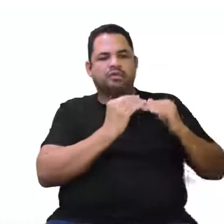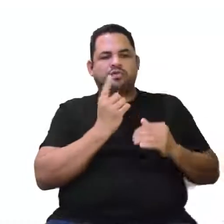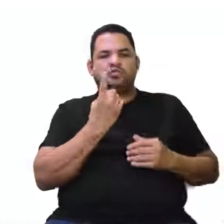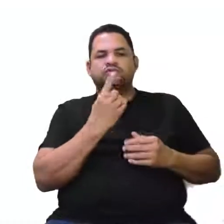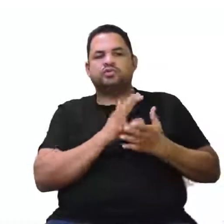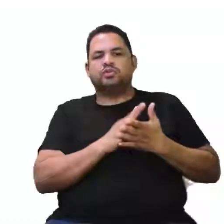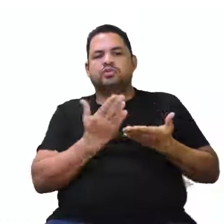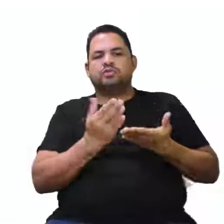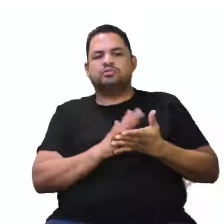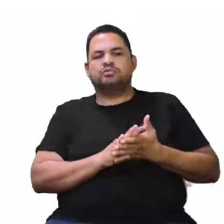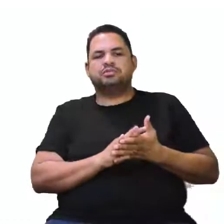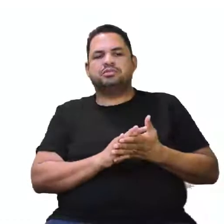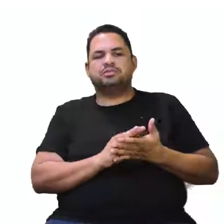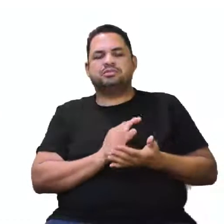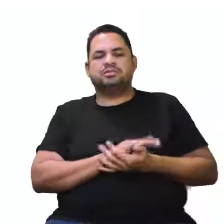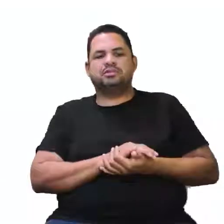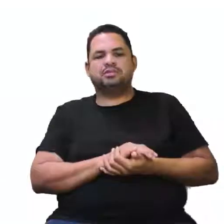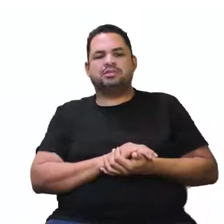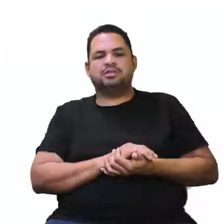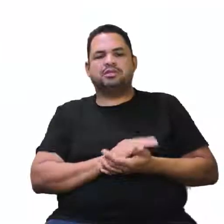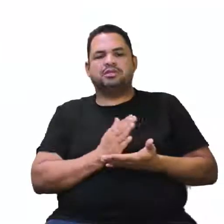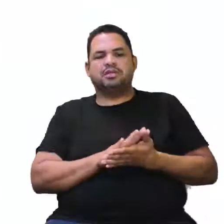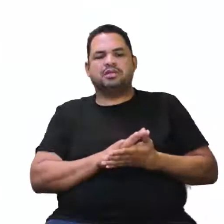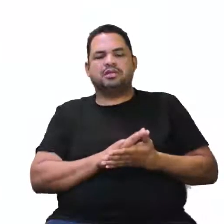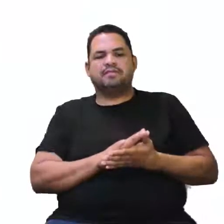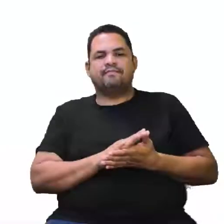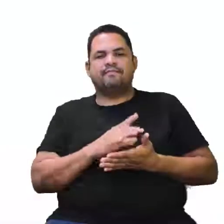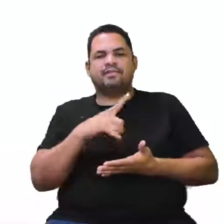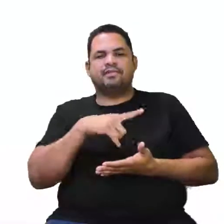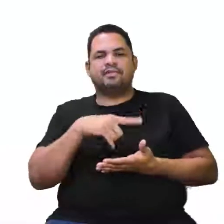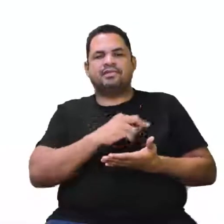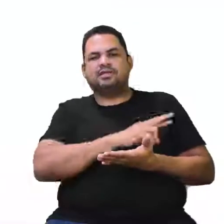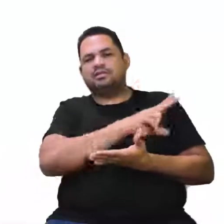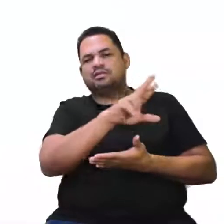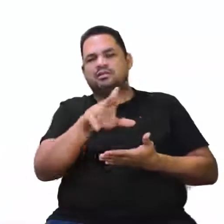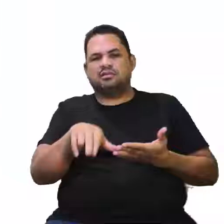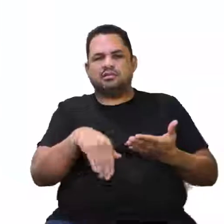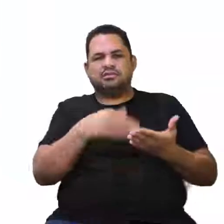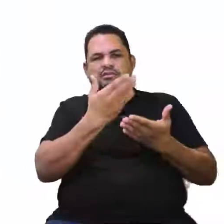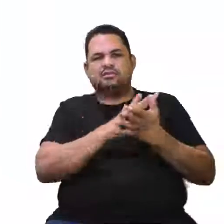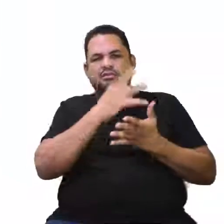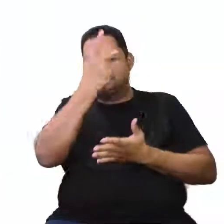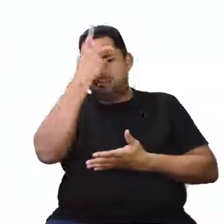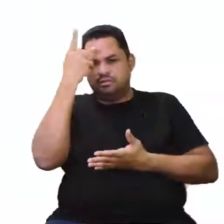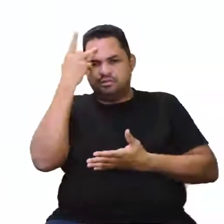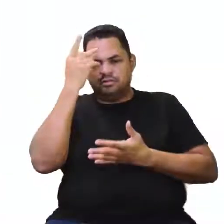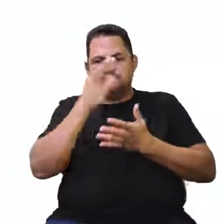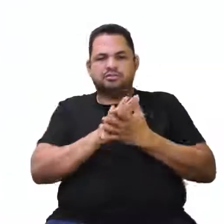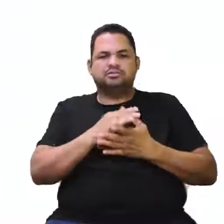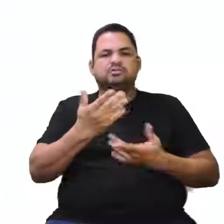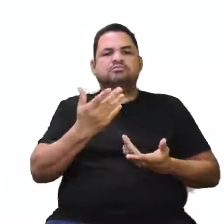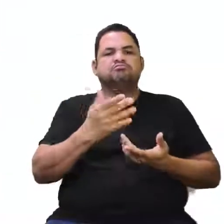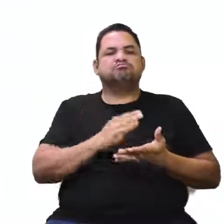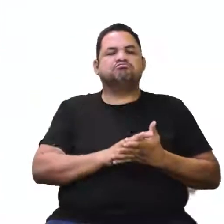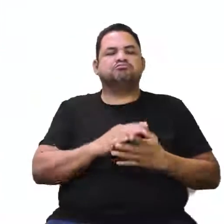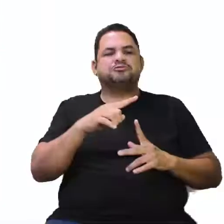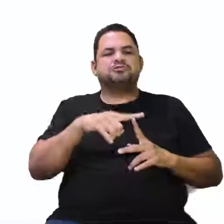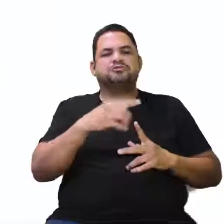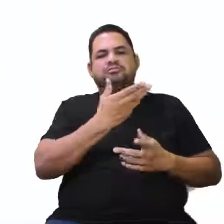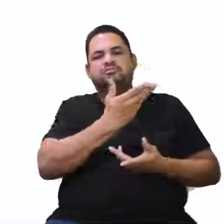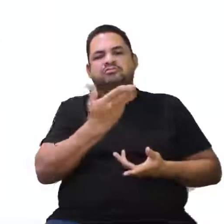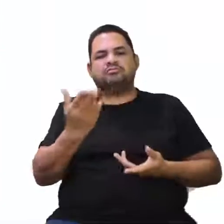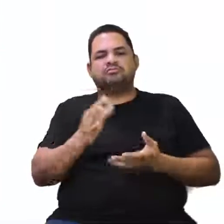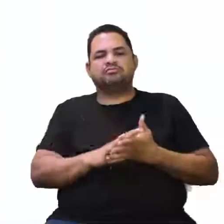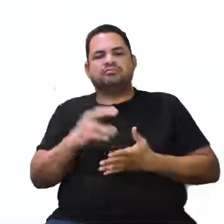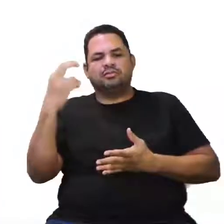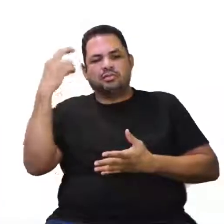estabelecido empobrece a cultura brasileira. E aí nós temos uma diversidade muito grande de pessoas, de estilos, né?